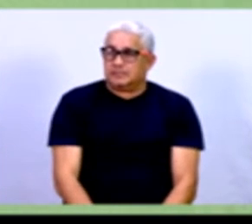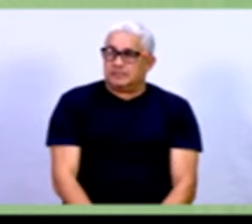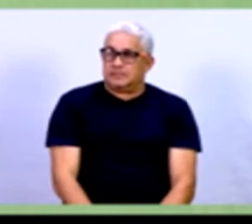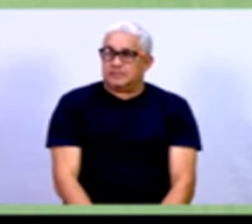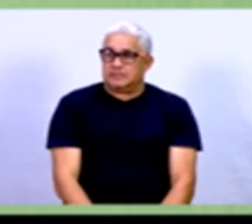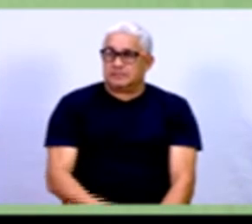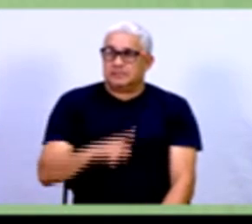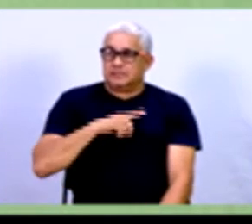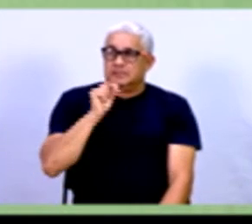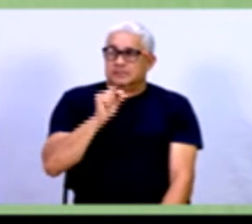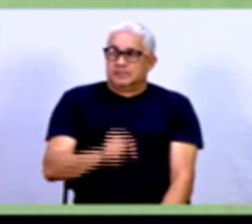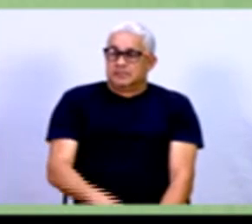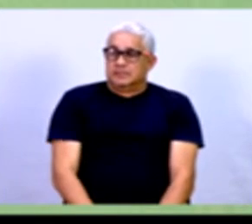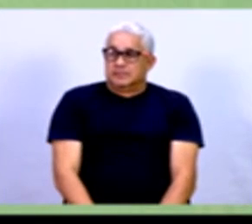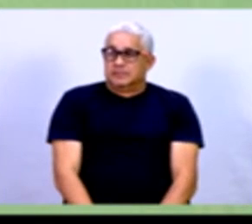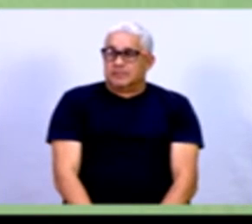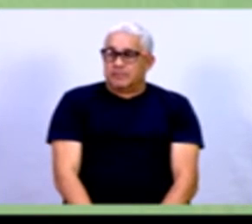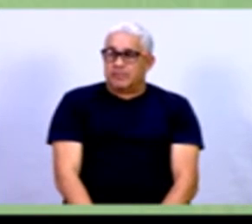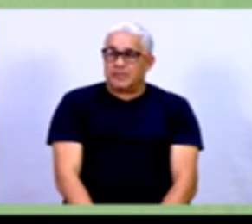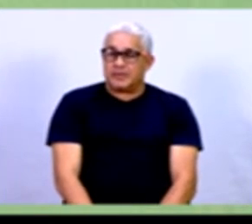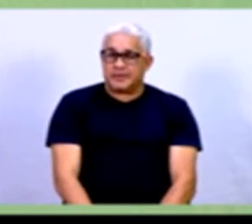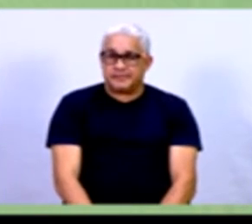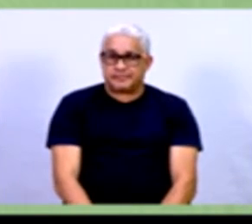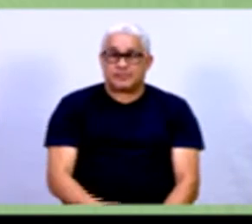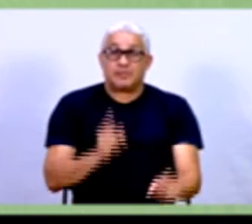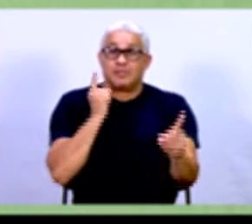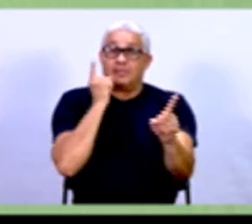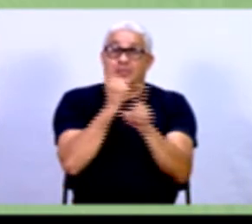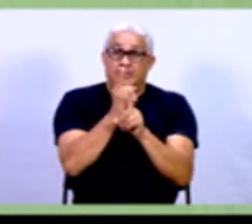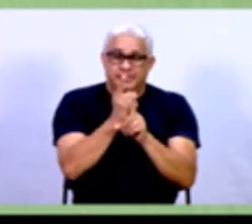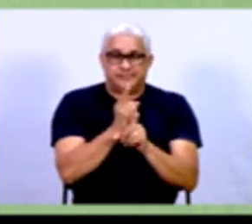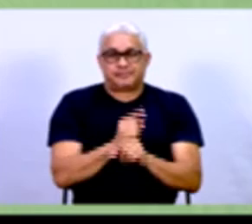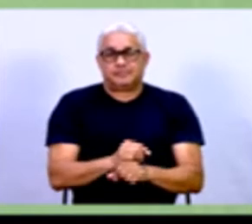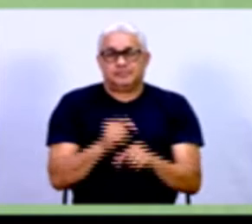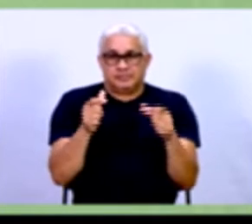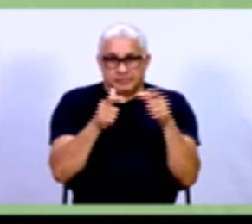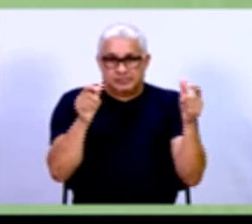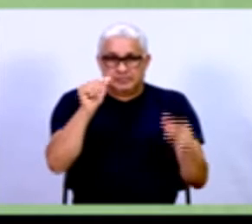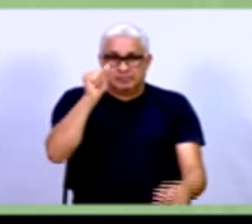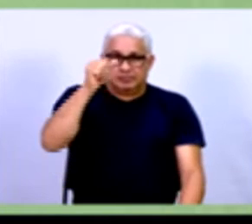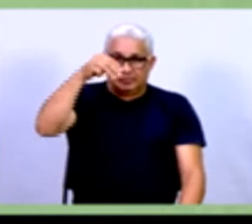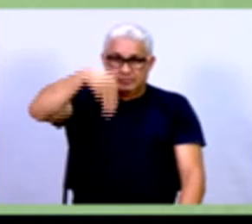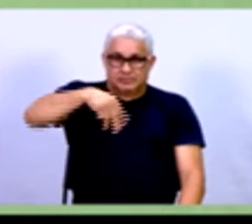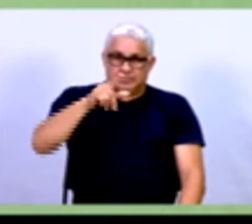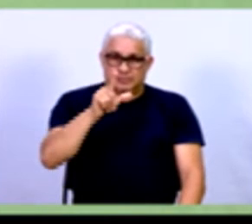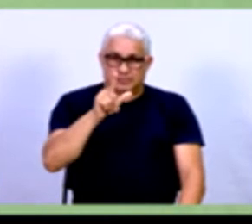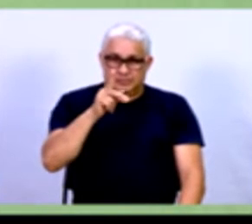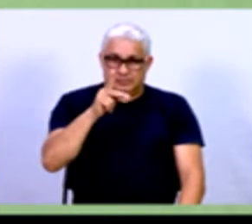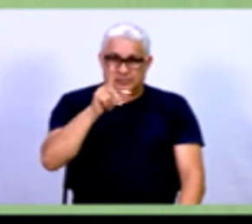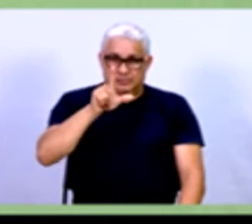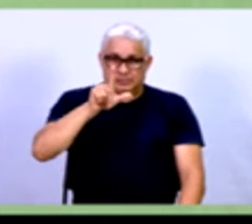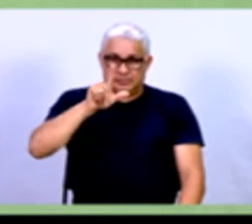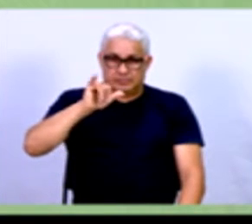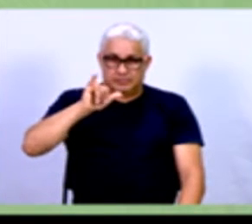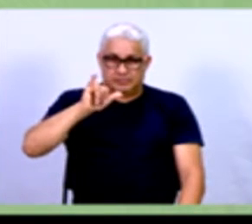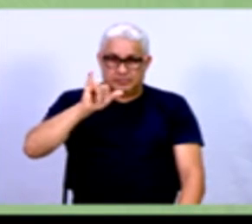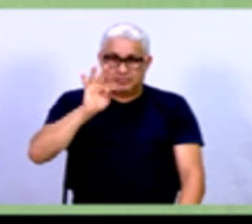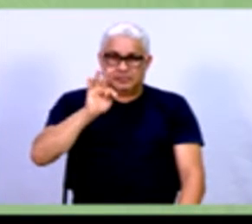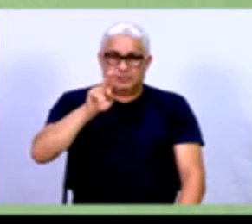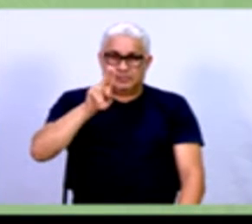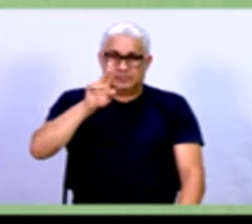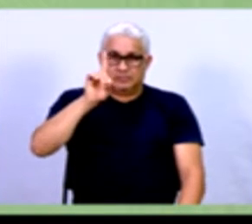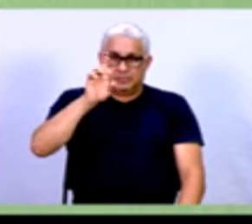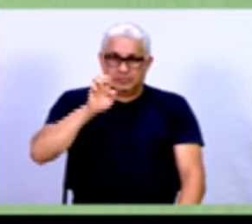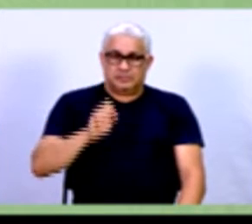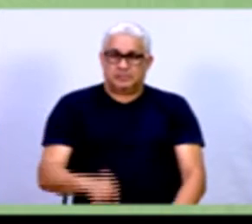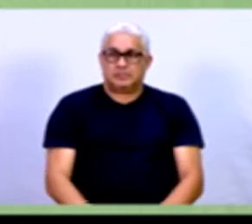Aí a gente tem o quê? A gente descobriu a nossa amplitude, tá? Aí a gente vai para o quê? Para a nossa amplitude